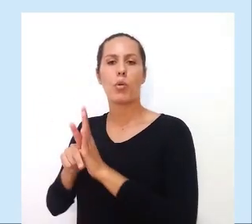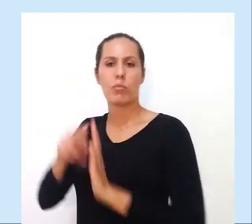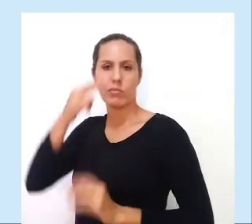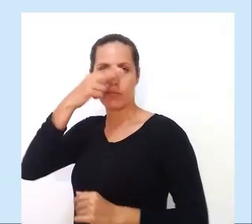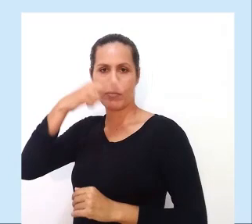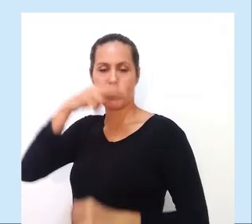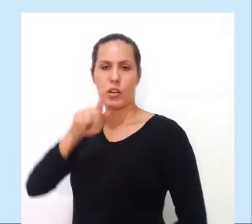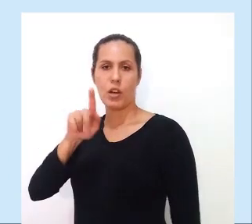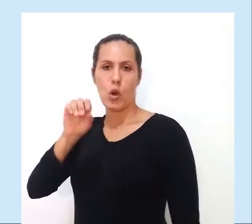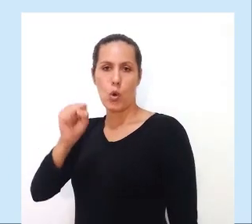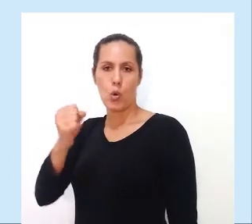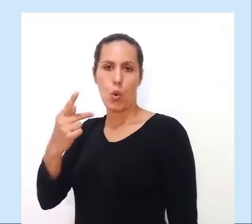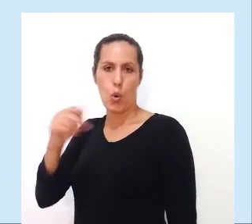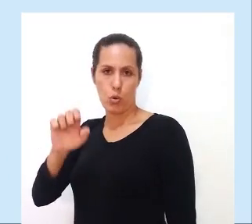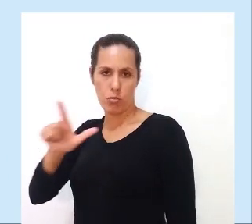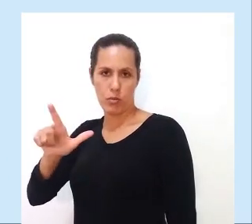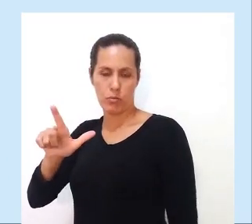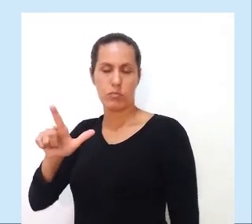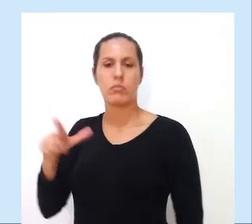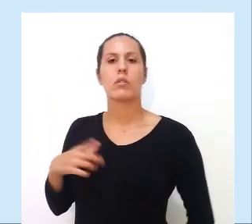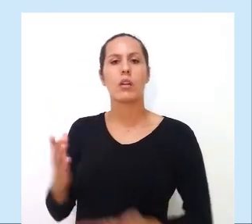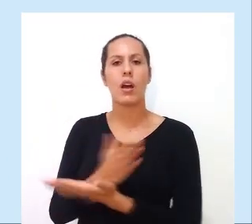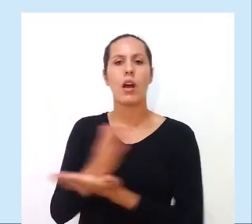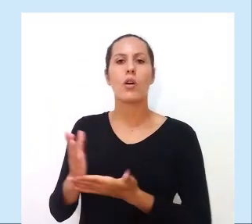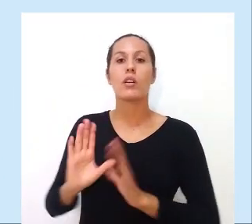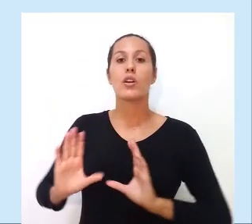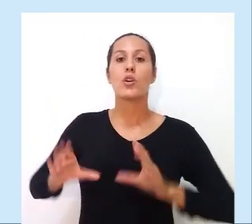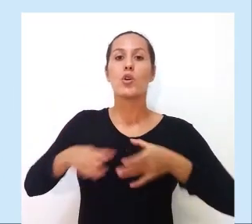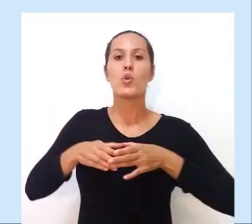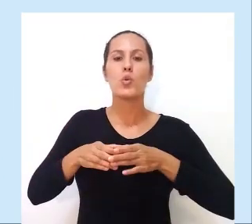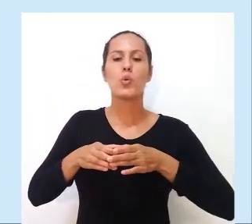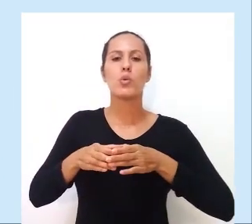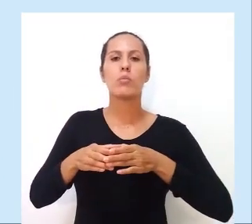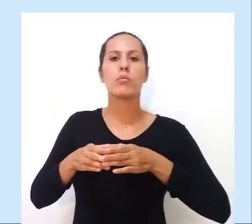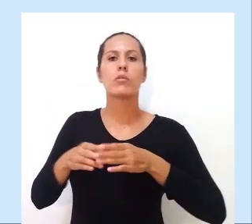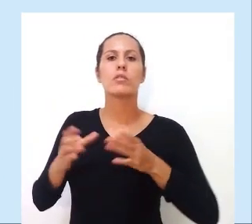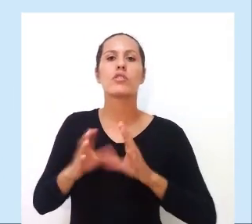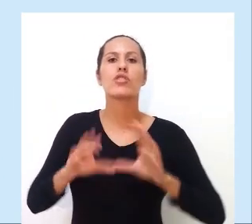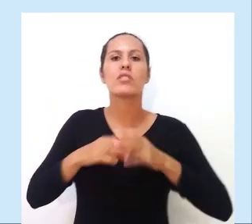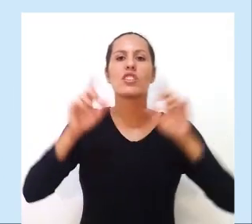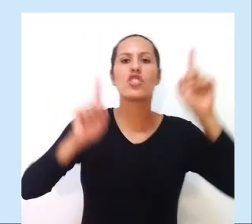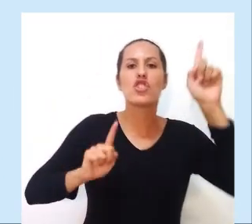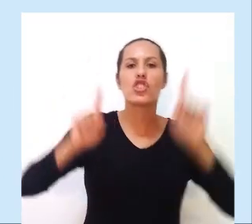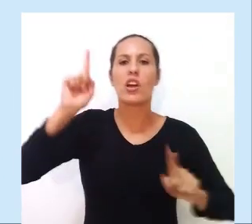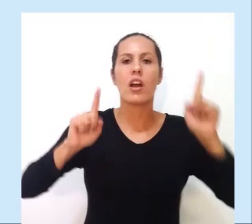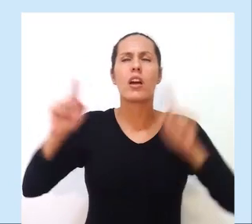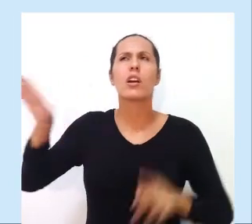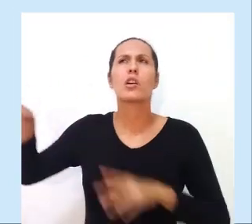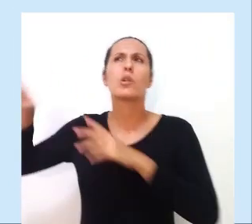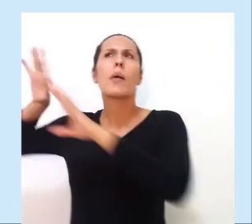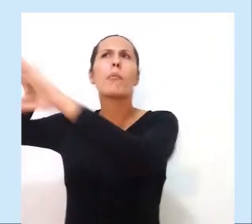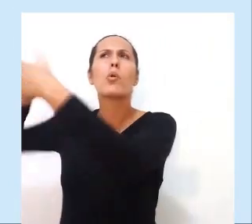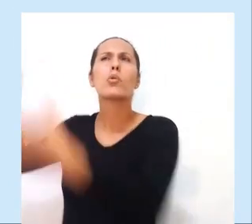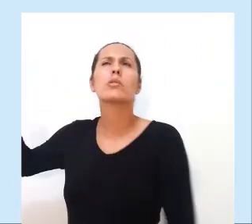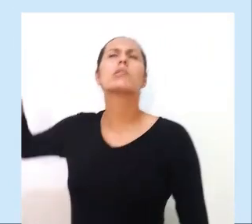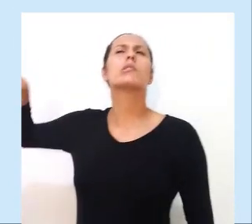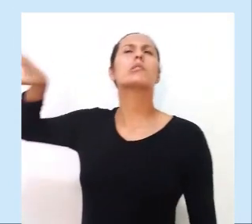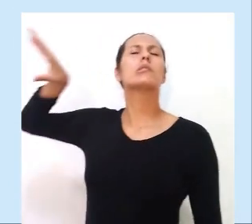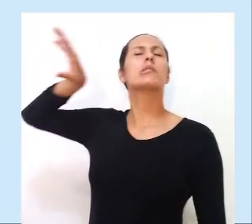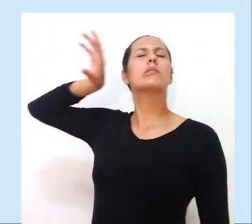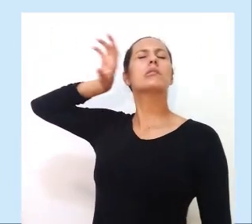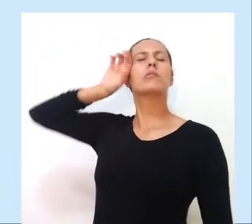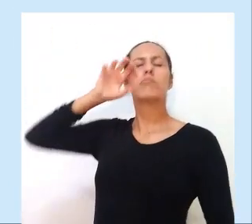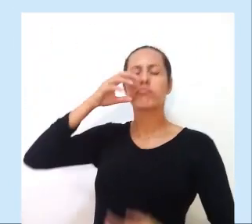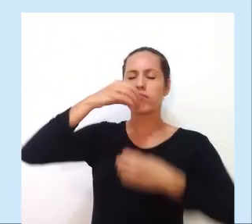no estilo gospel, em alguns locais, existem grupos de gestos, onde as pessoas escutam aquela música, aquele estilo